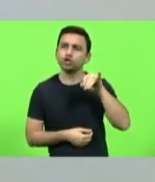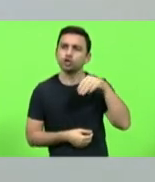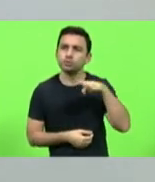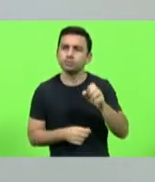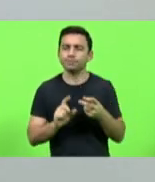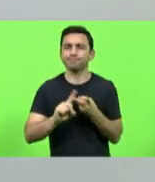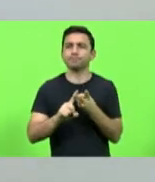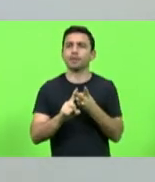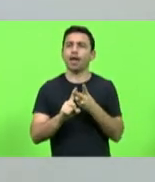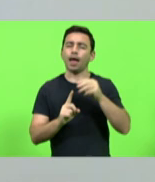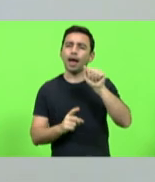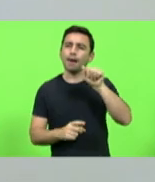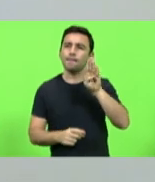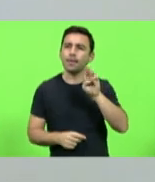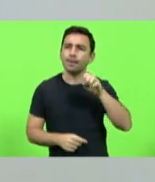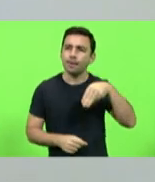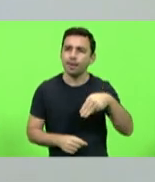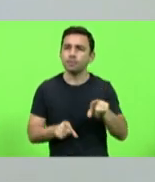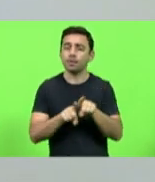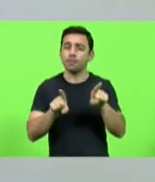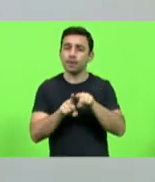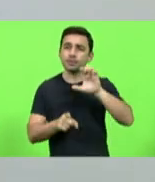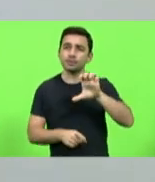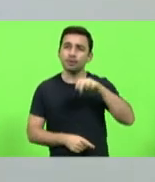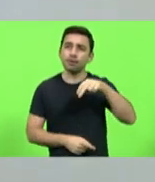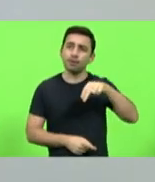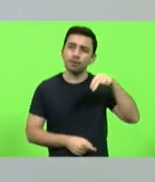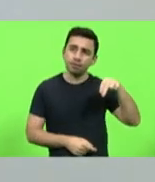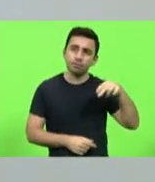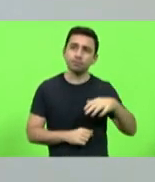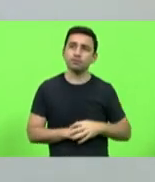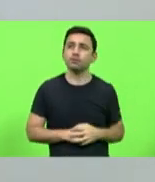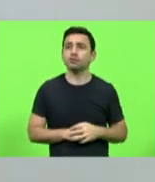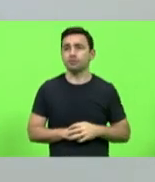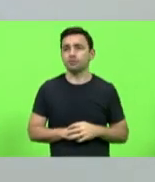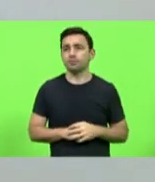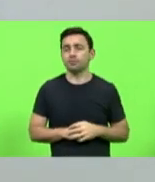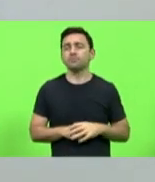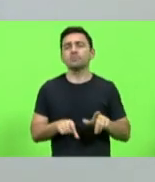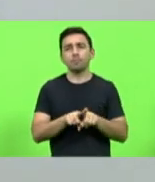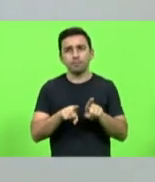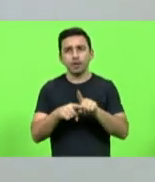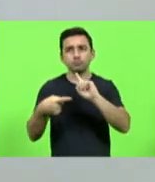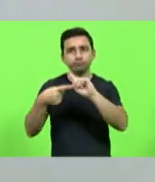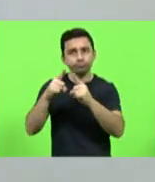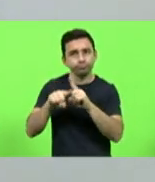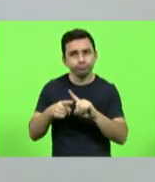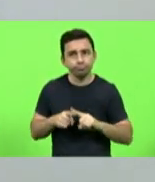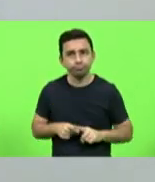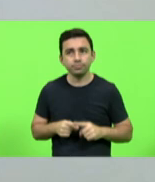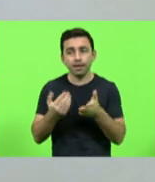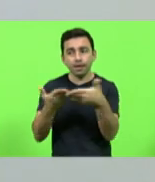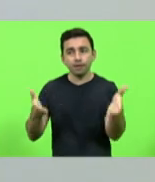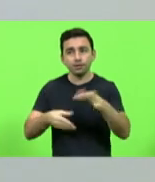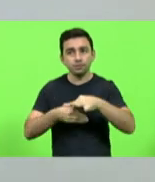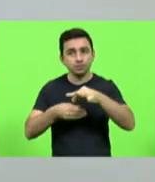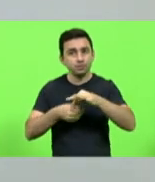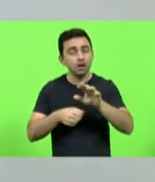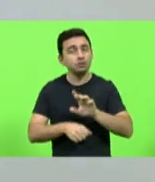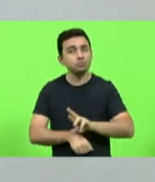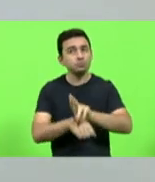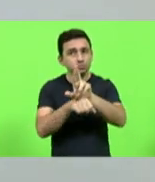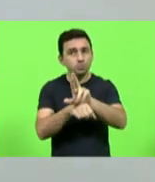ABM e a CNM, e também dialogado com as entidades de representação